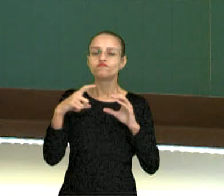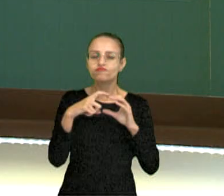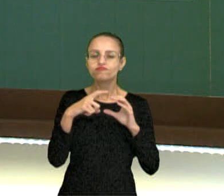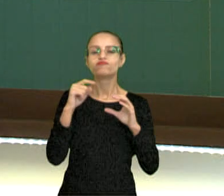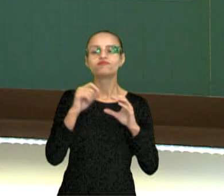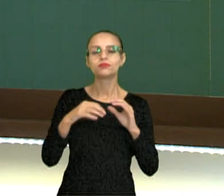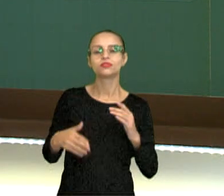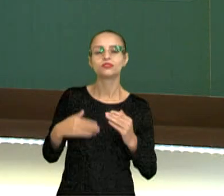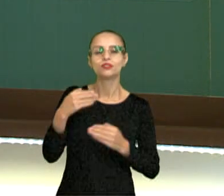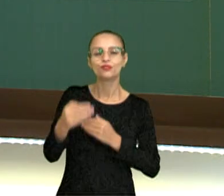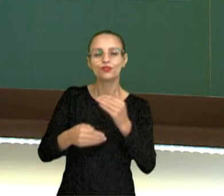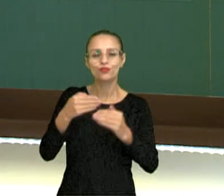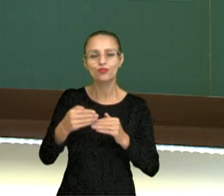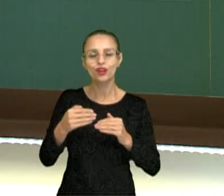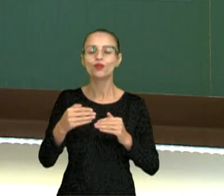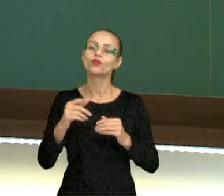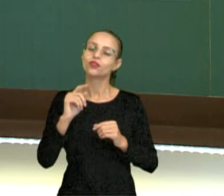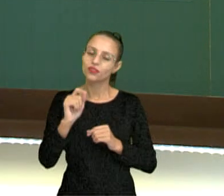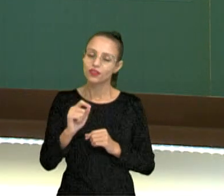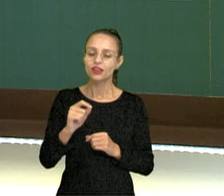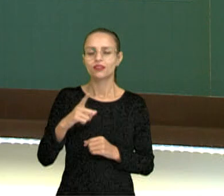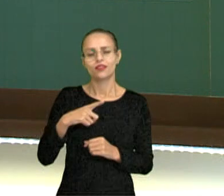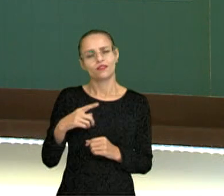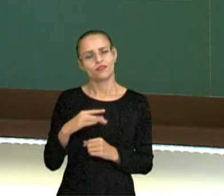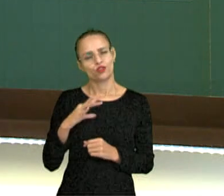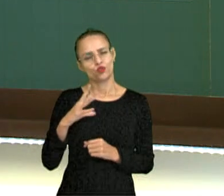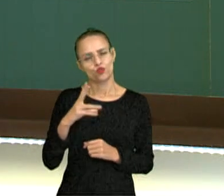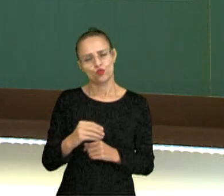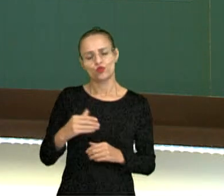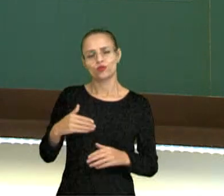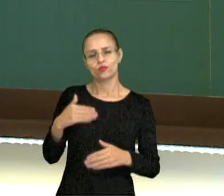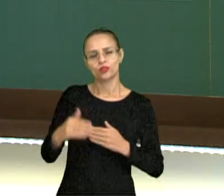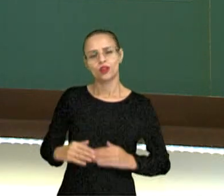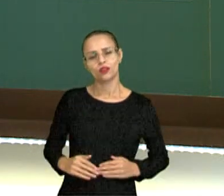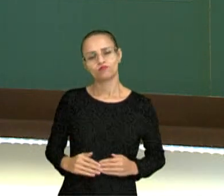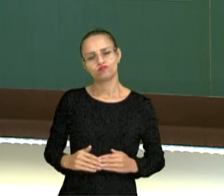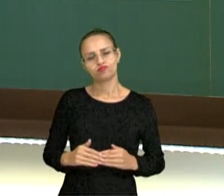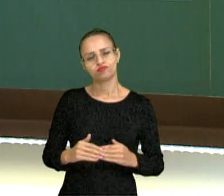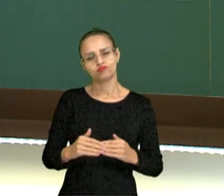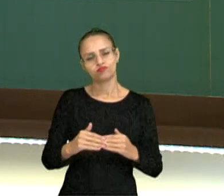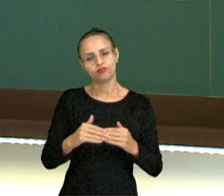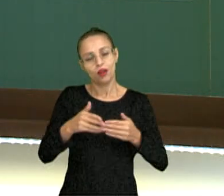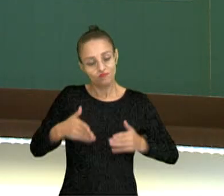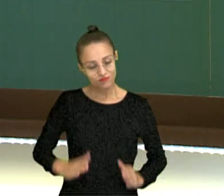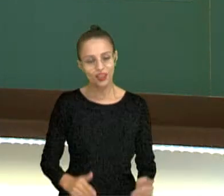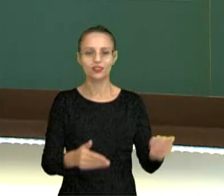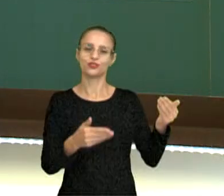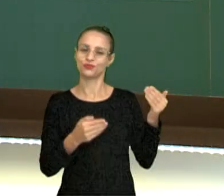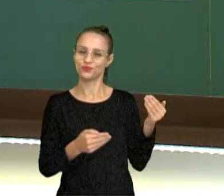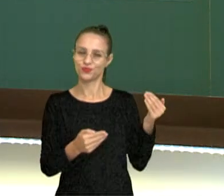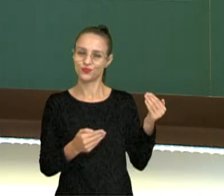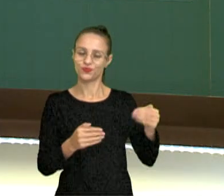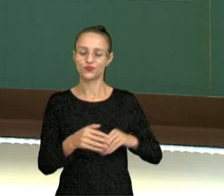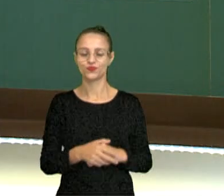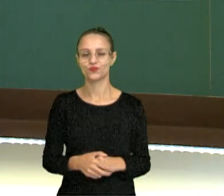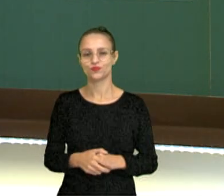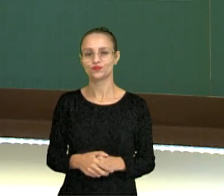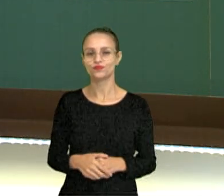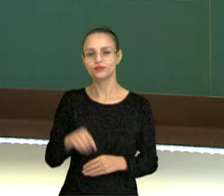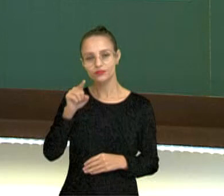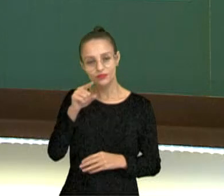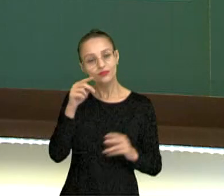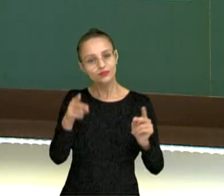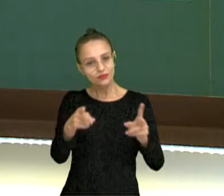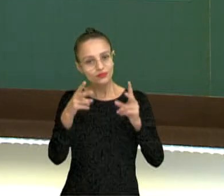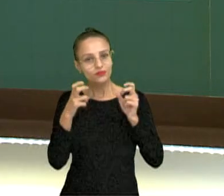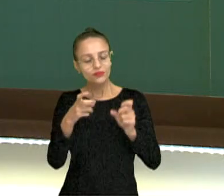que se desenvolveu no embrião, teve todo o processo de gestação e nasceu a criancinha, o bebezinho. Então vocês